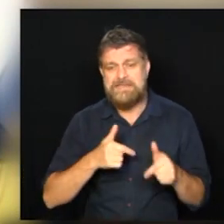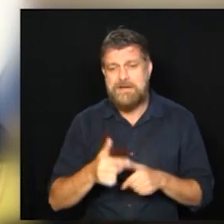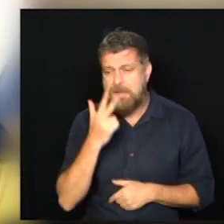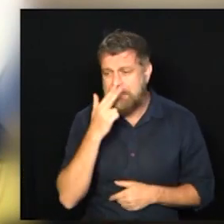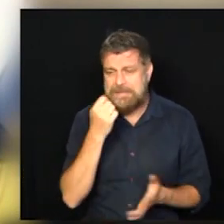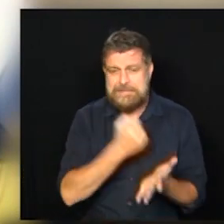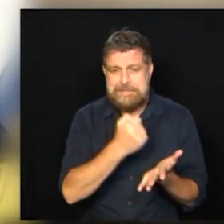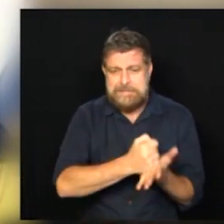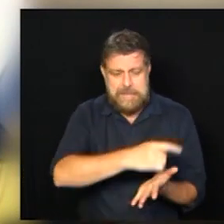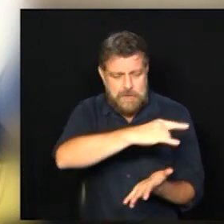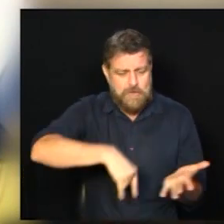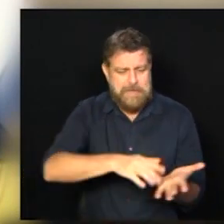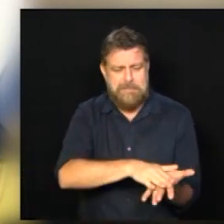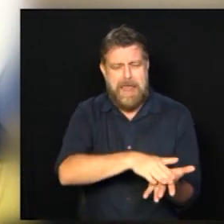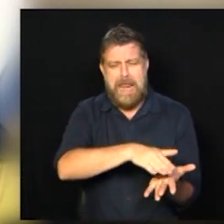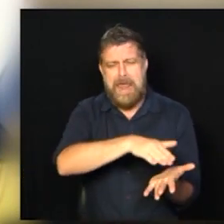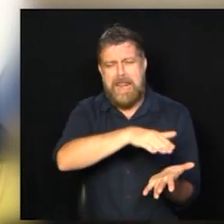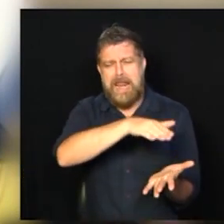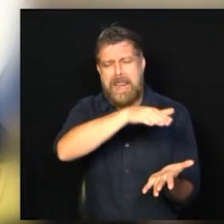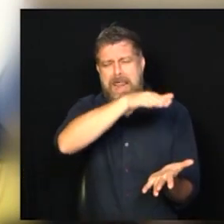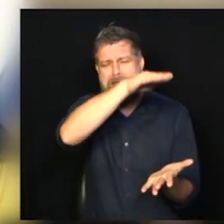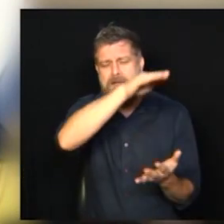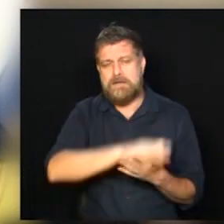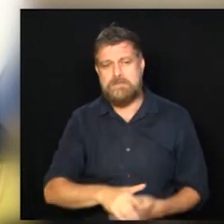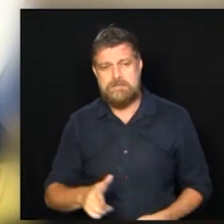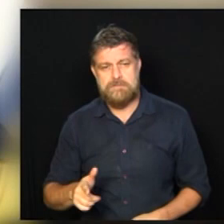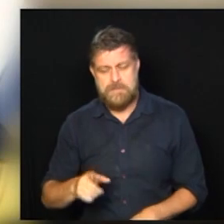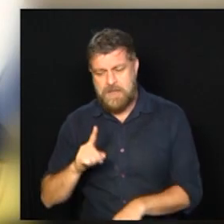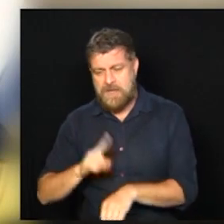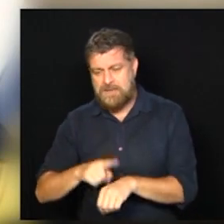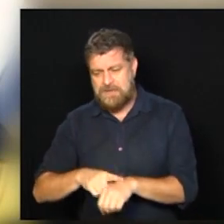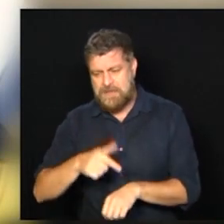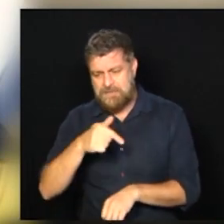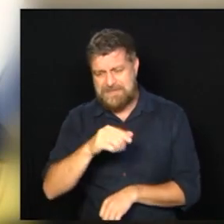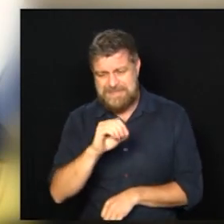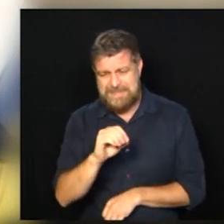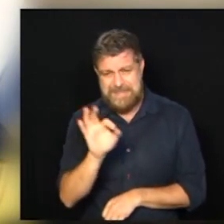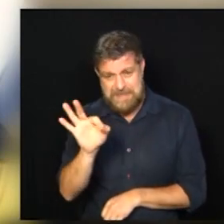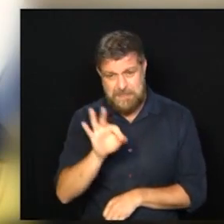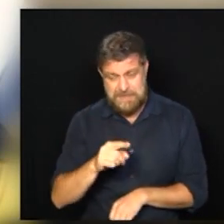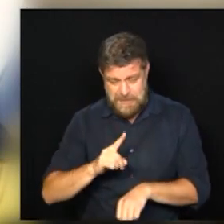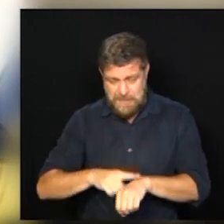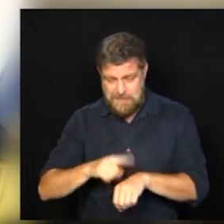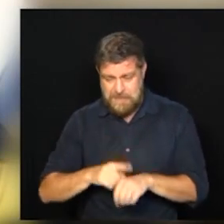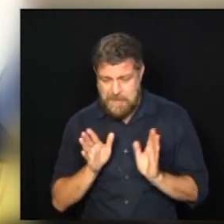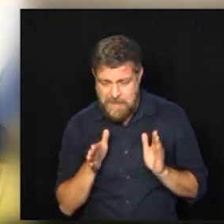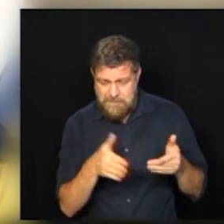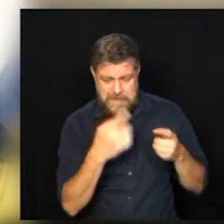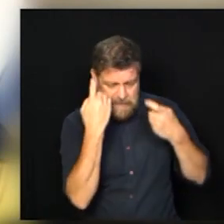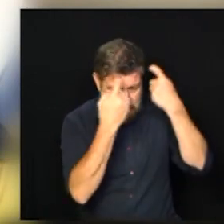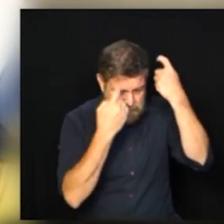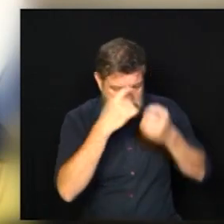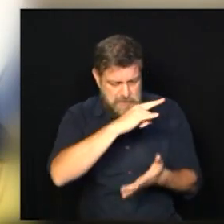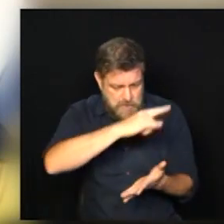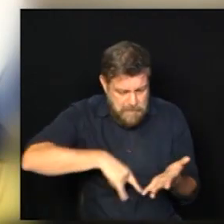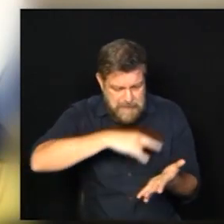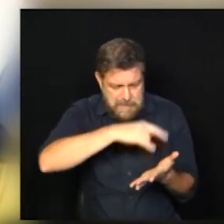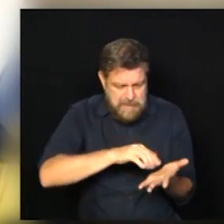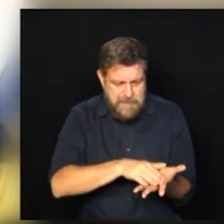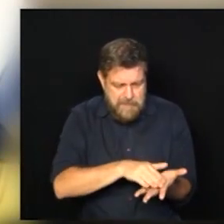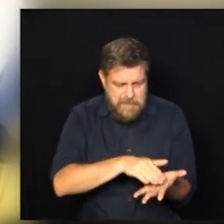deixamos de ser arquitetos, né? Então a gente fica mais, acho que 70% a 80% do nosso tempo é preocupado com documentos,